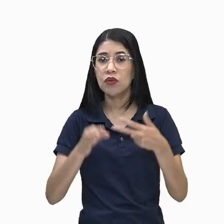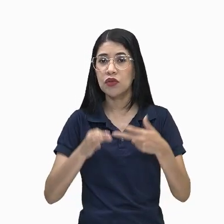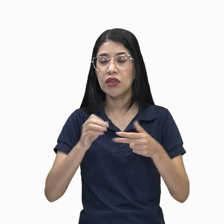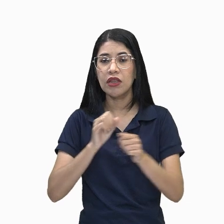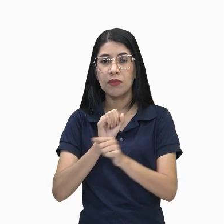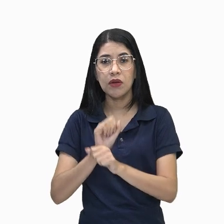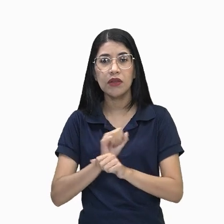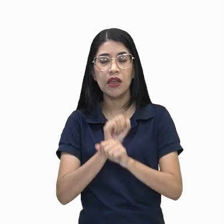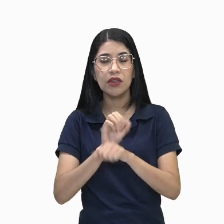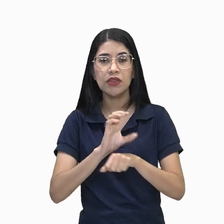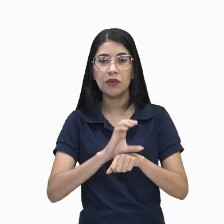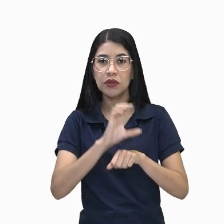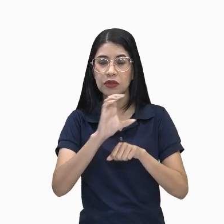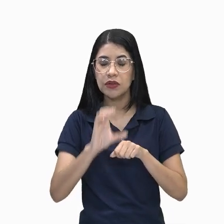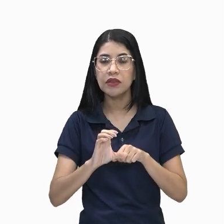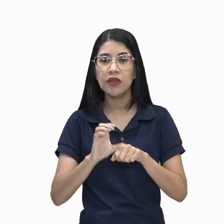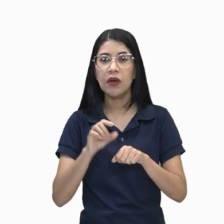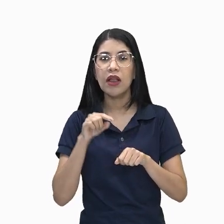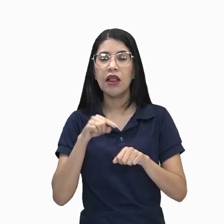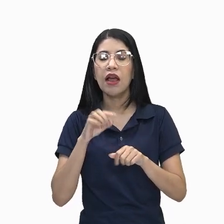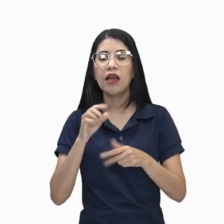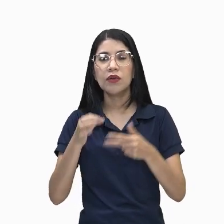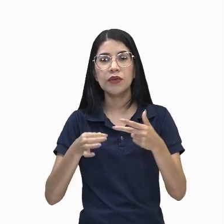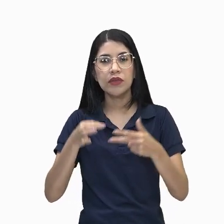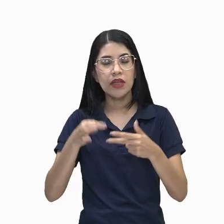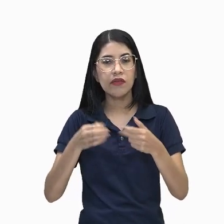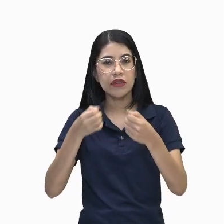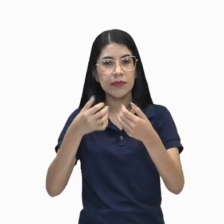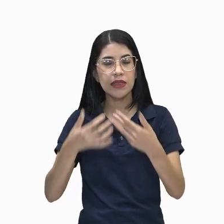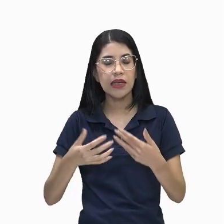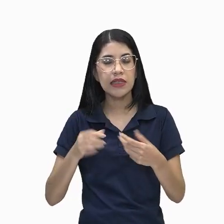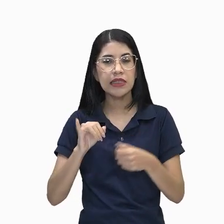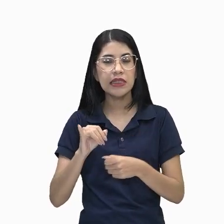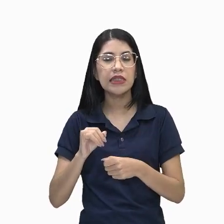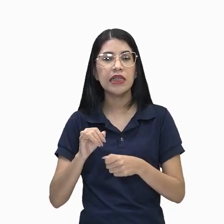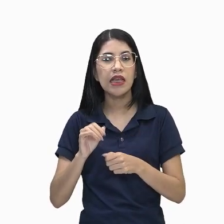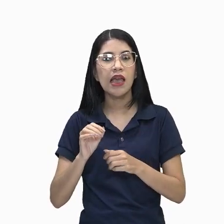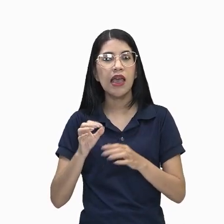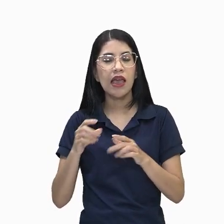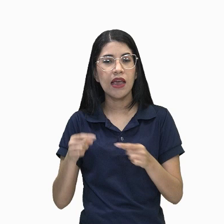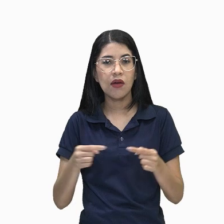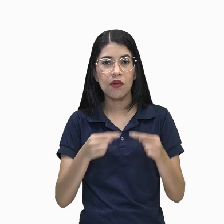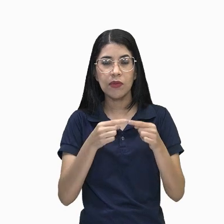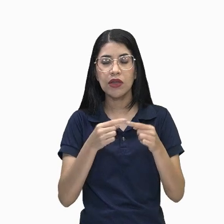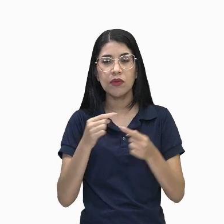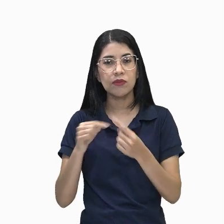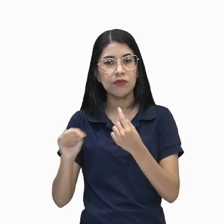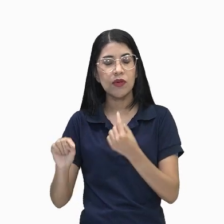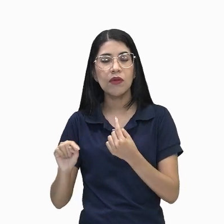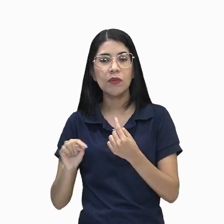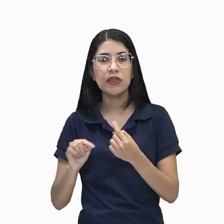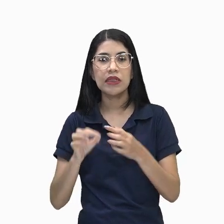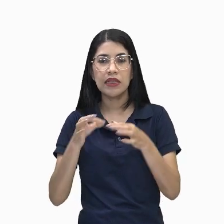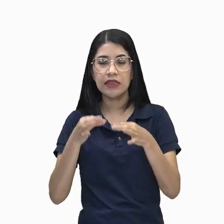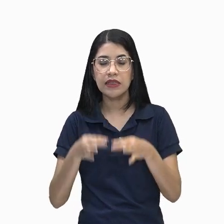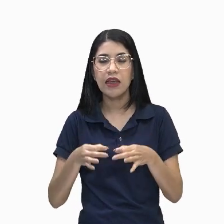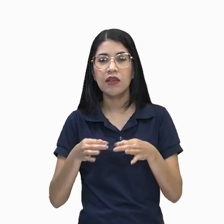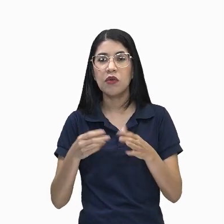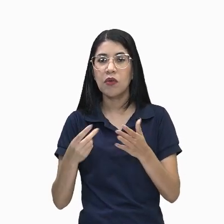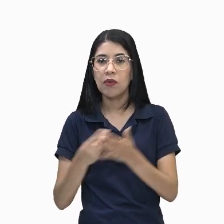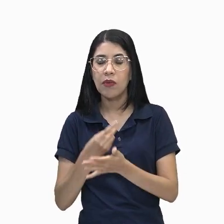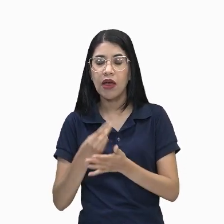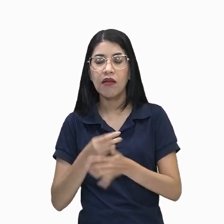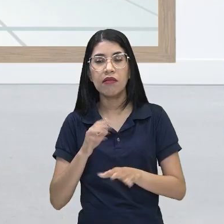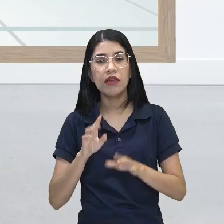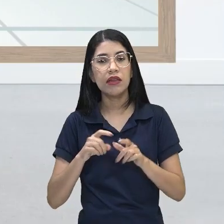da Constituição. É ele que vai dizer se esse ato é legal ou ilegal, né? Dependendo de governo que